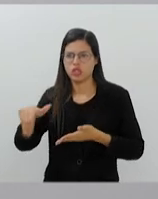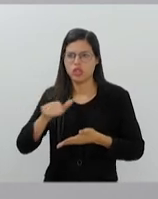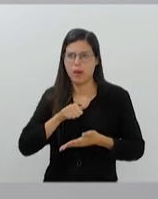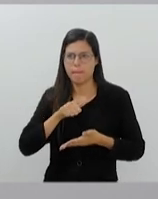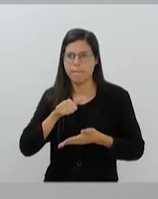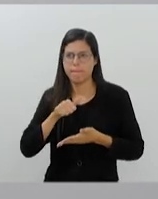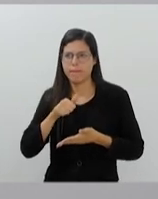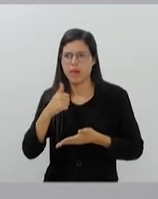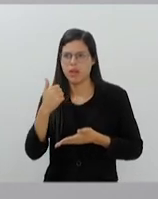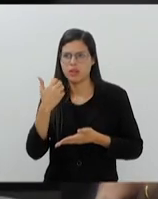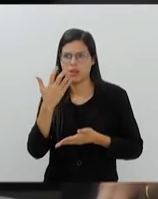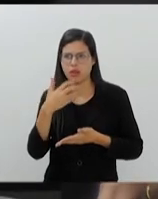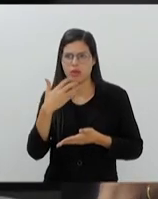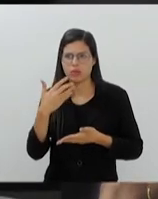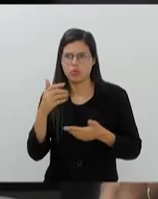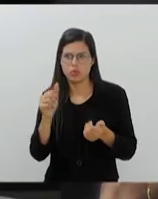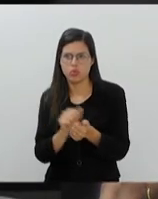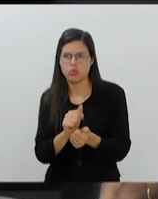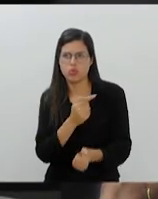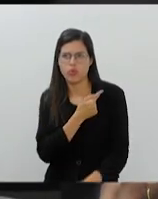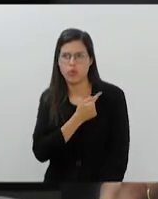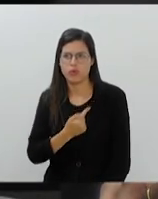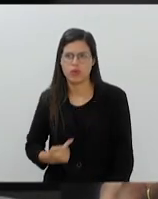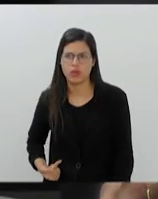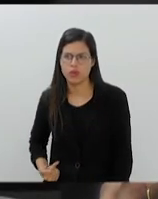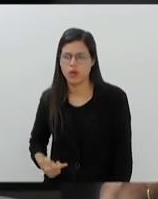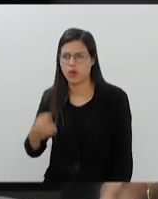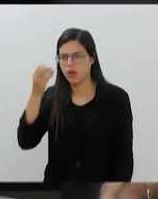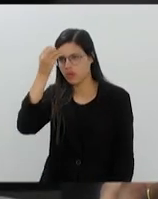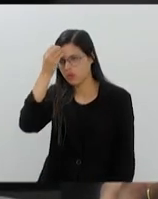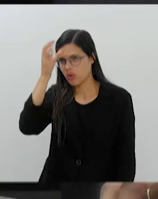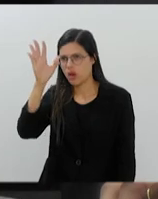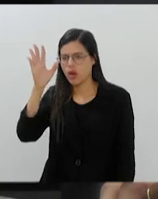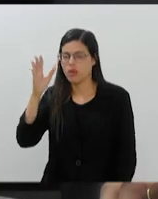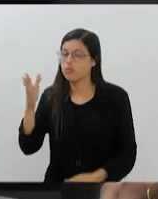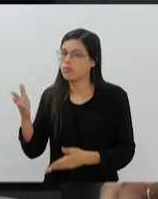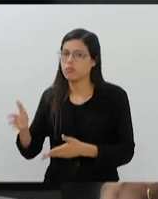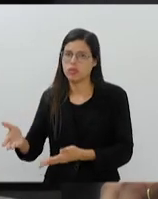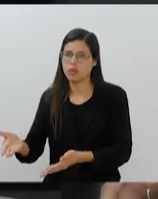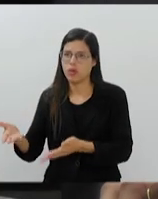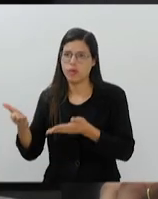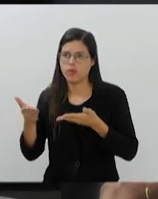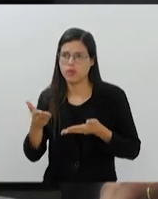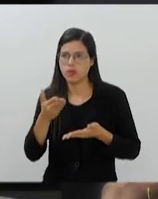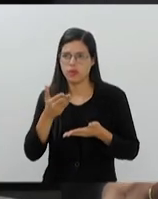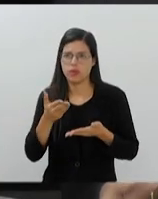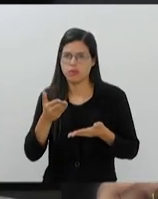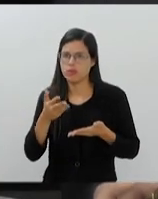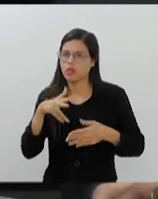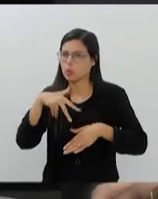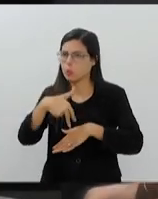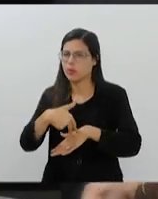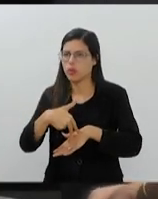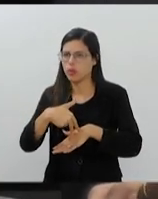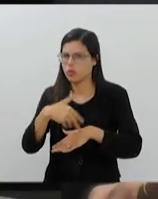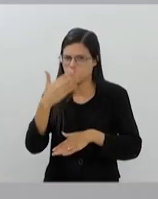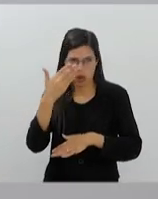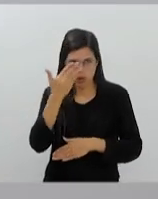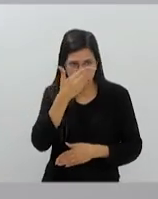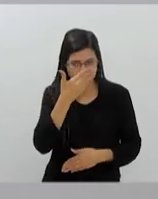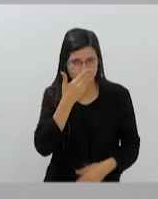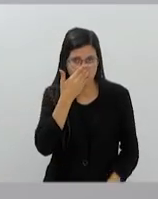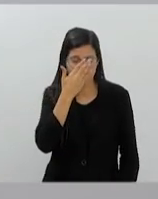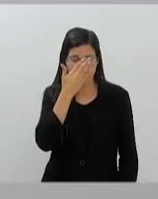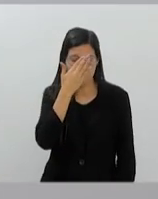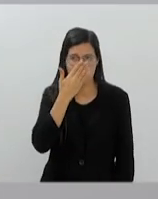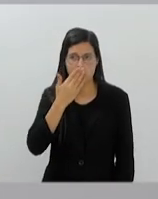canja com o governador foi isso eu não me lembro dela ter sido dela ter sido sen a senhora não viu a